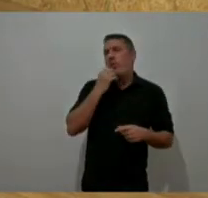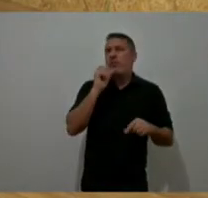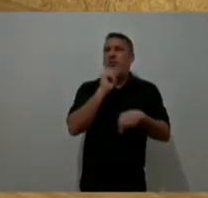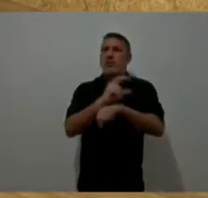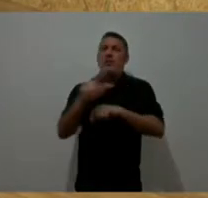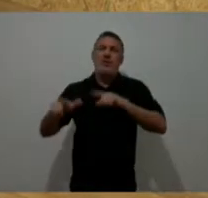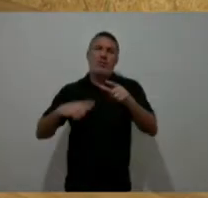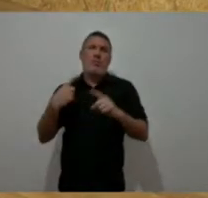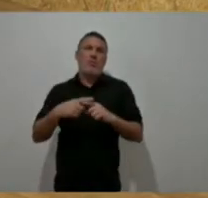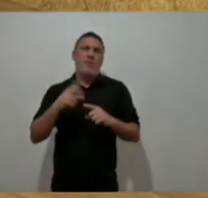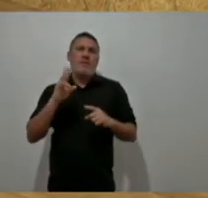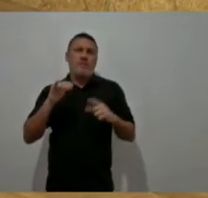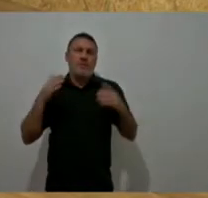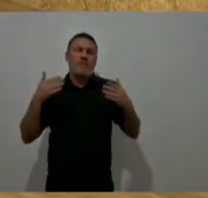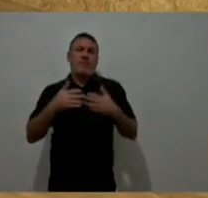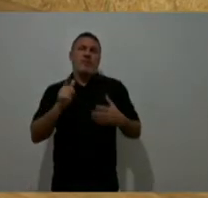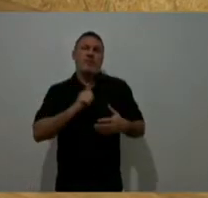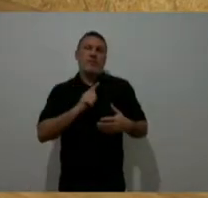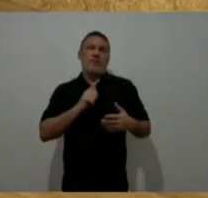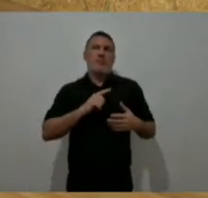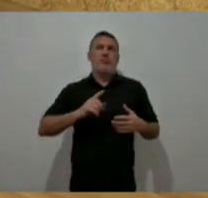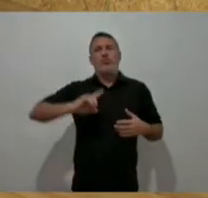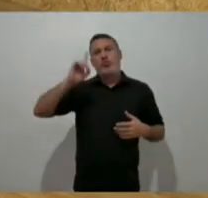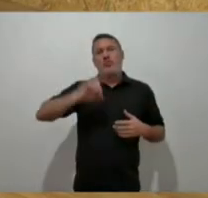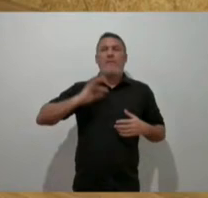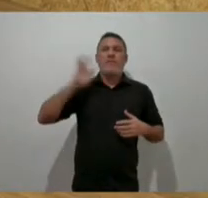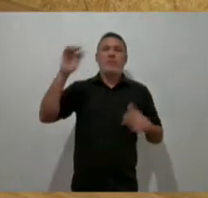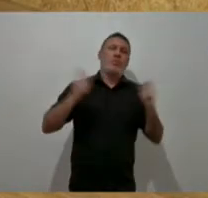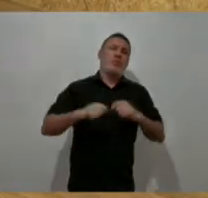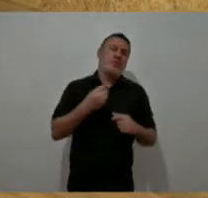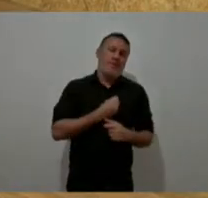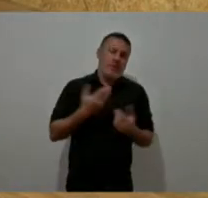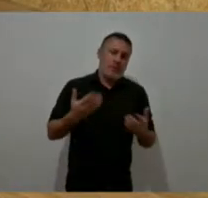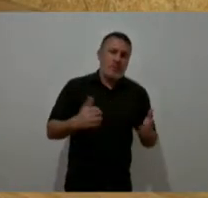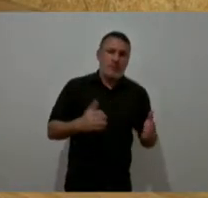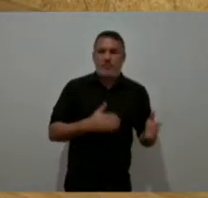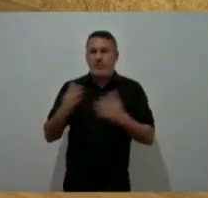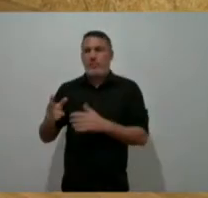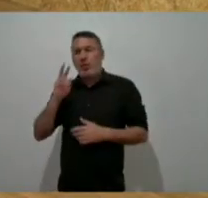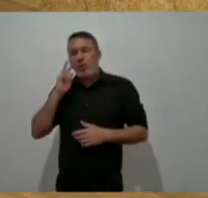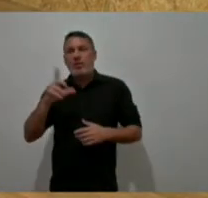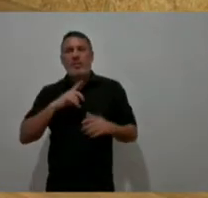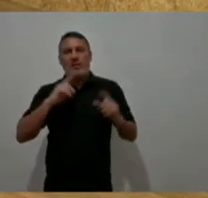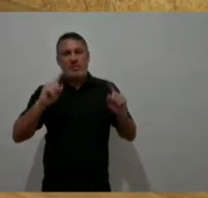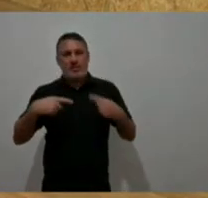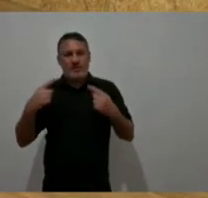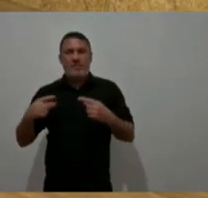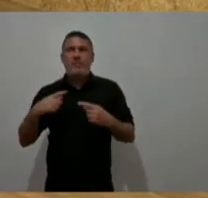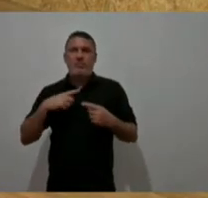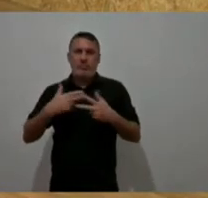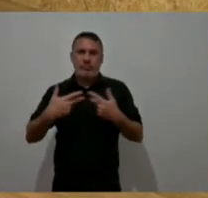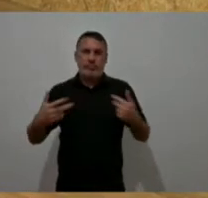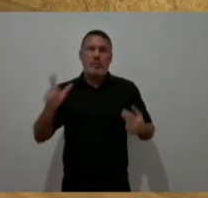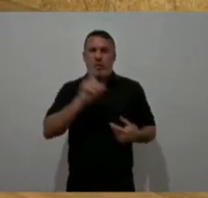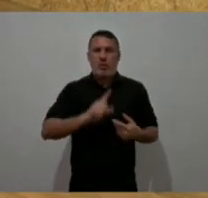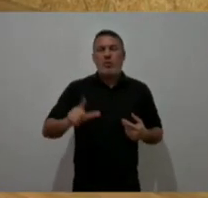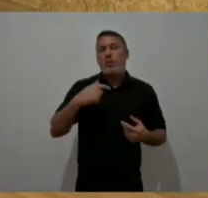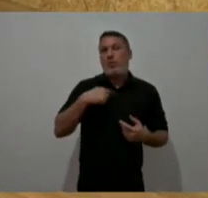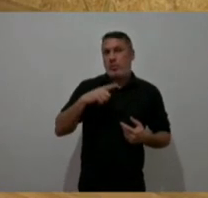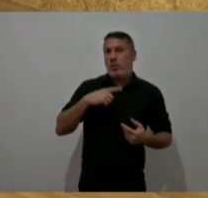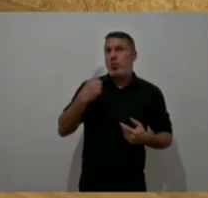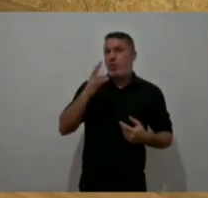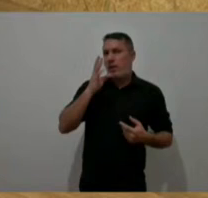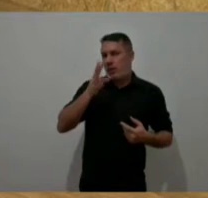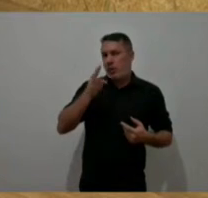trazer dignidade e prosperidade na vida. Óbvio que nós temos desafios muito grandes, assim, eu tenho uma crítica muito dura